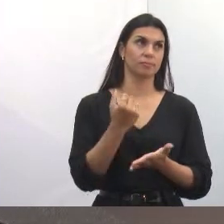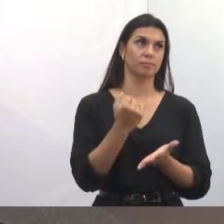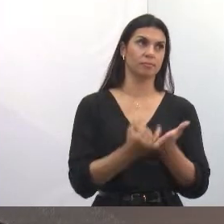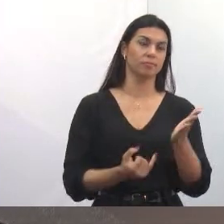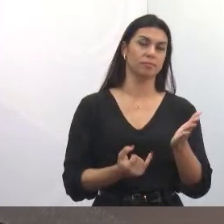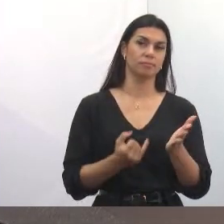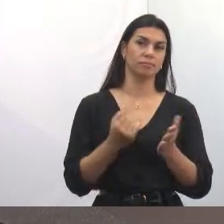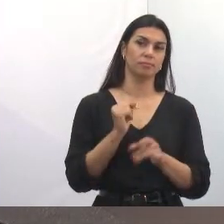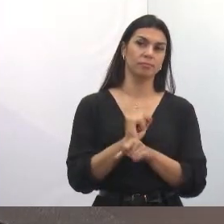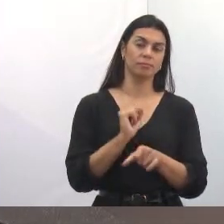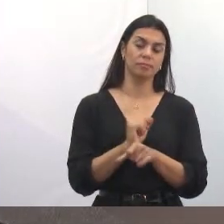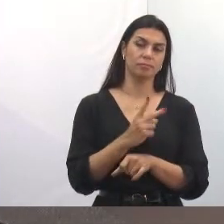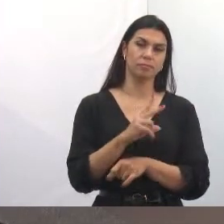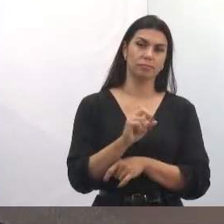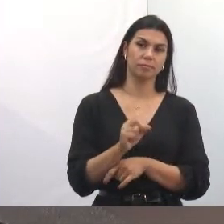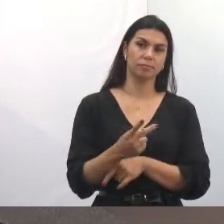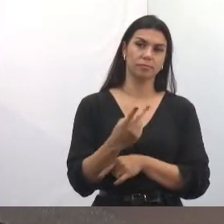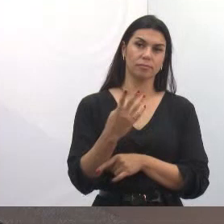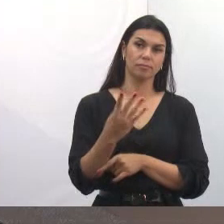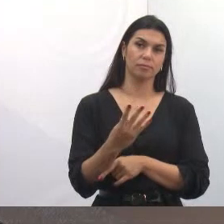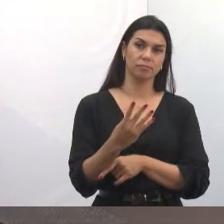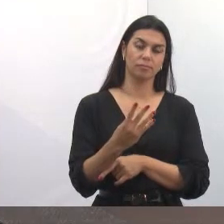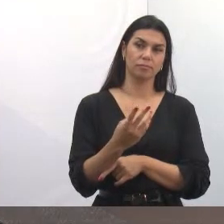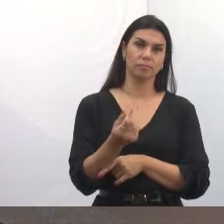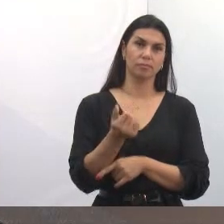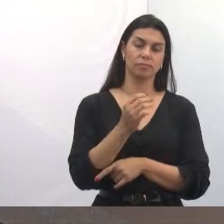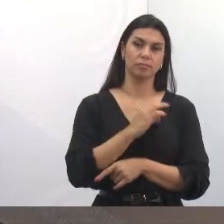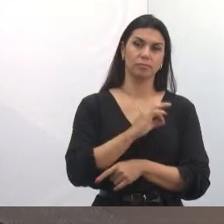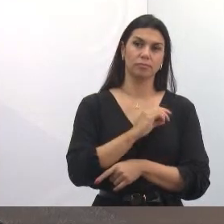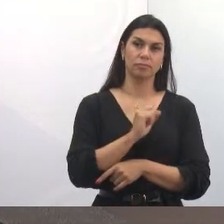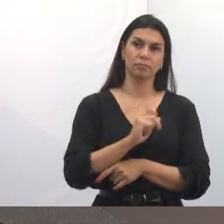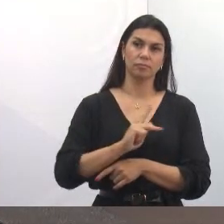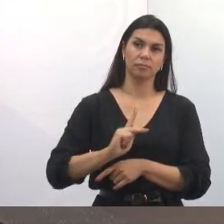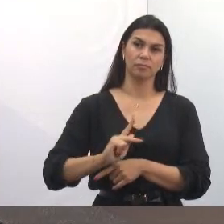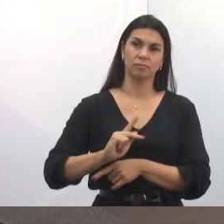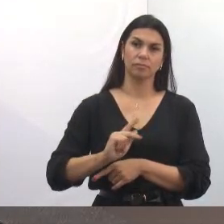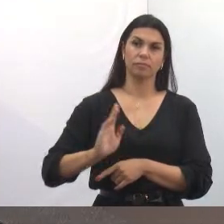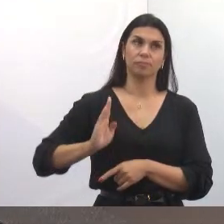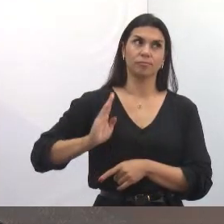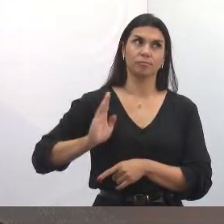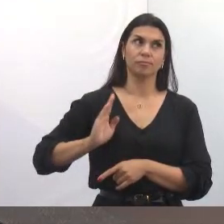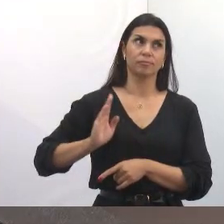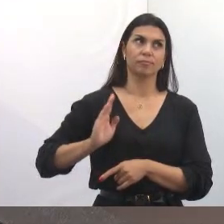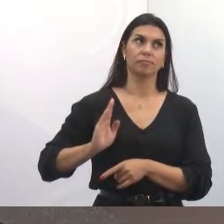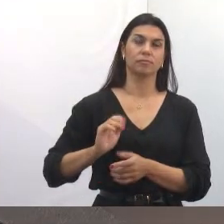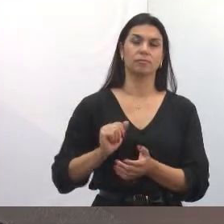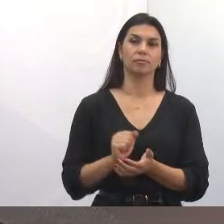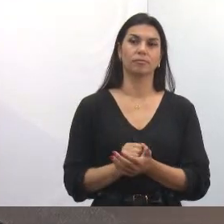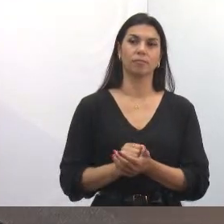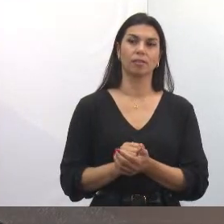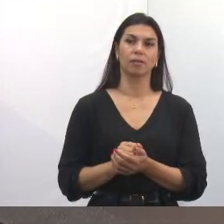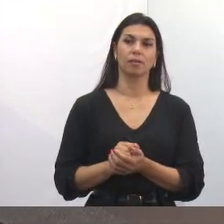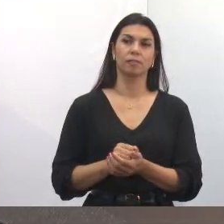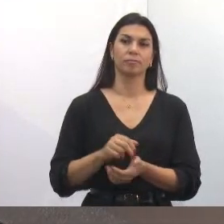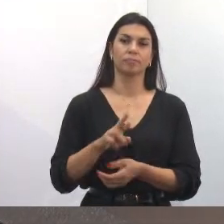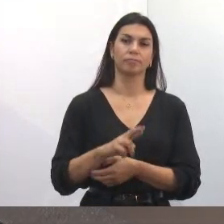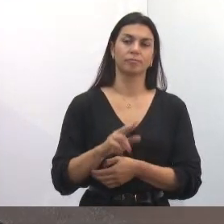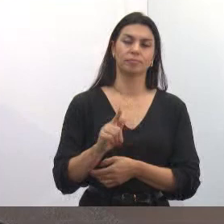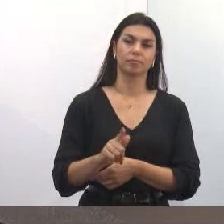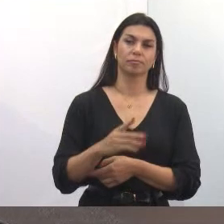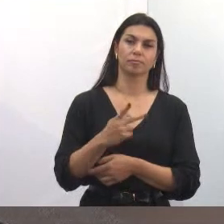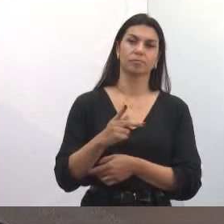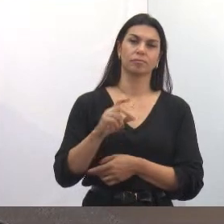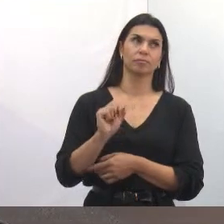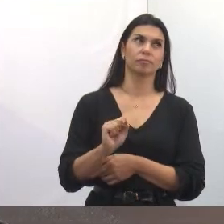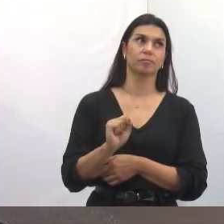esperados para 2024 sobre a remuneração de aposentados pensionistas ultrapassam o teto do